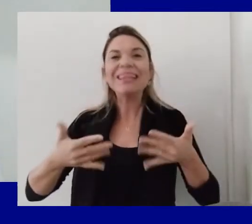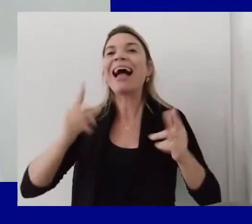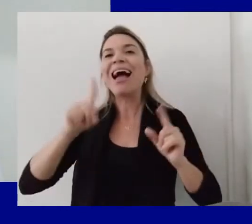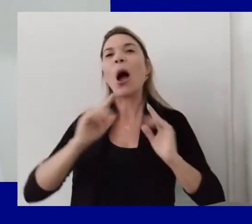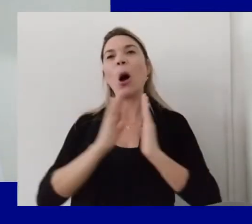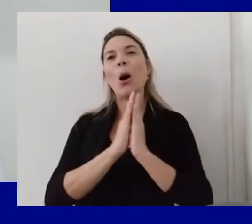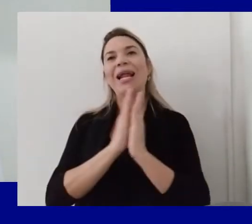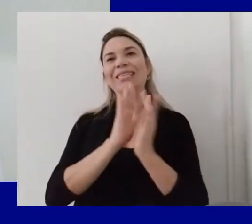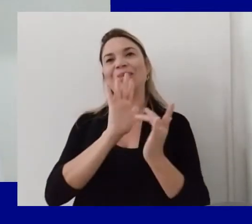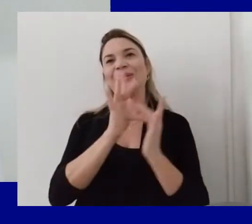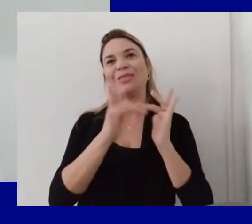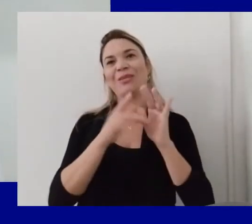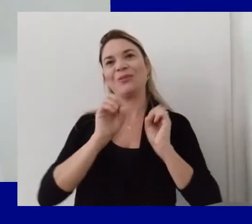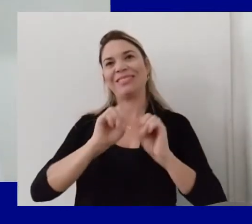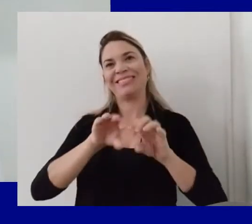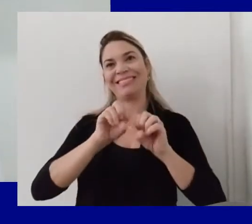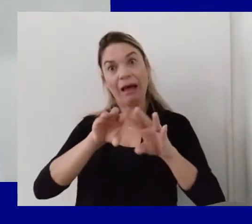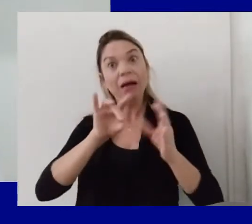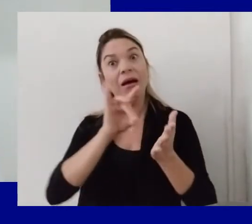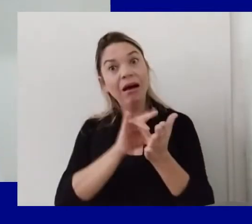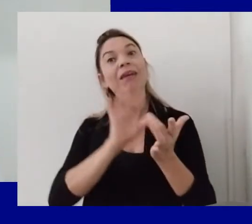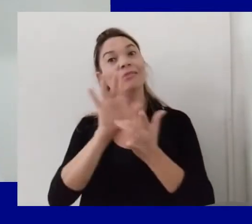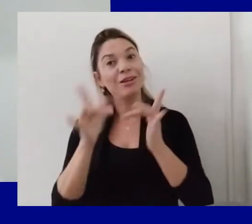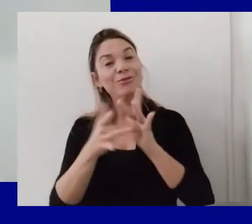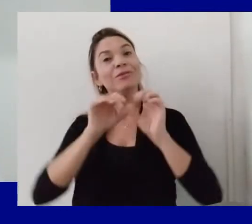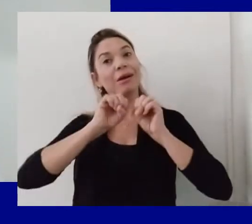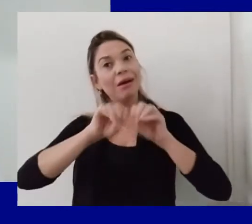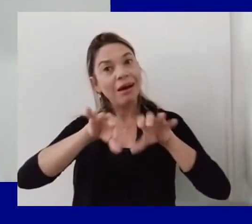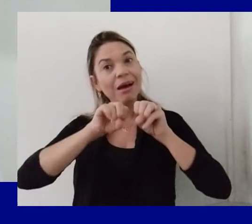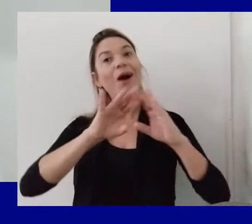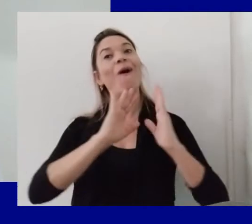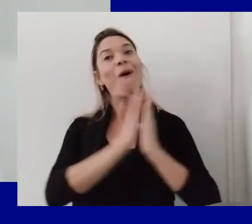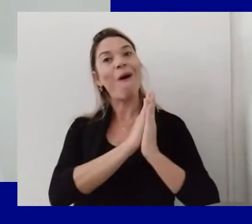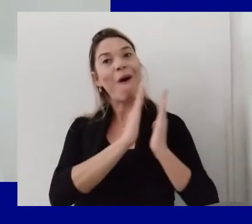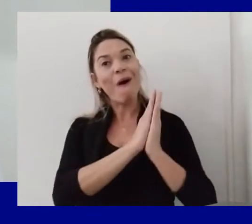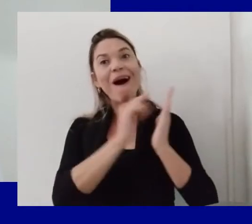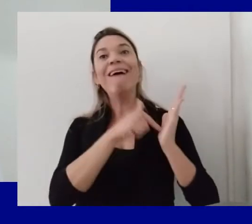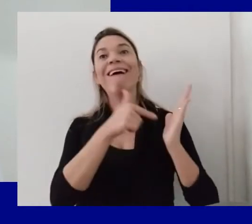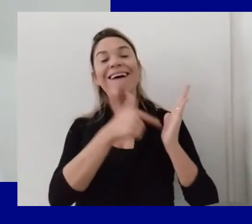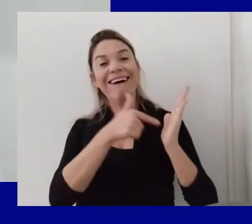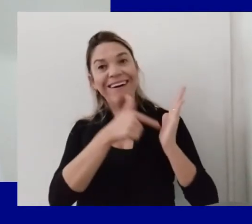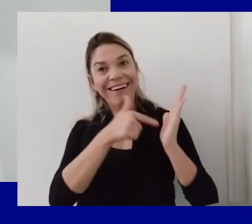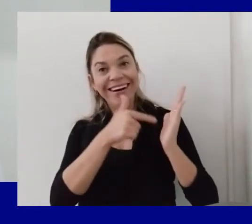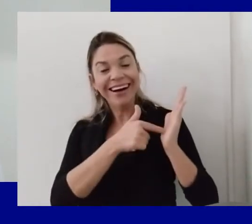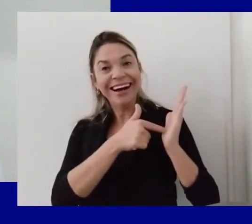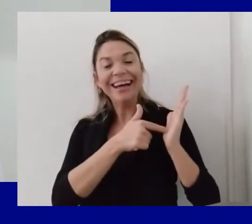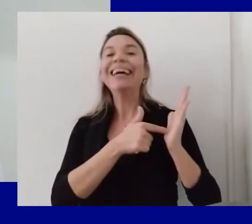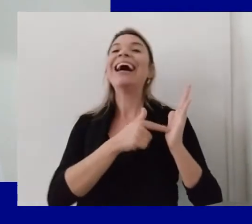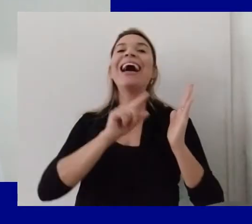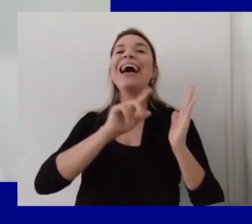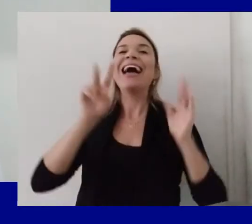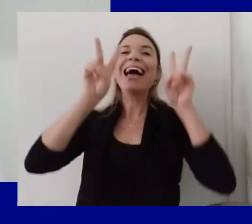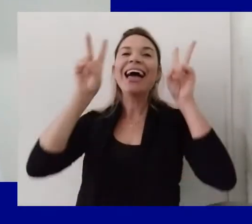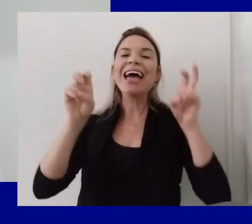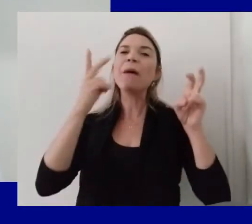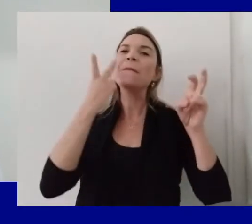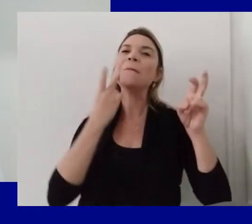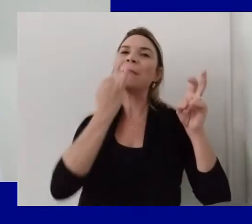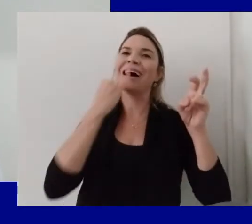a oração ensinada por Jesus, que é o resumo da sua compreensão